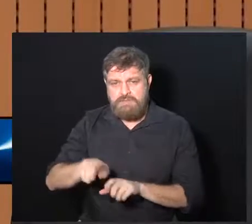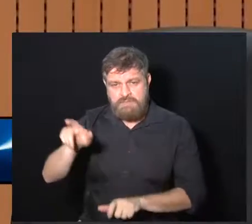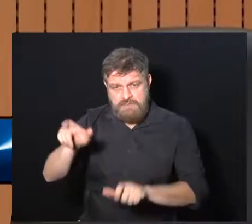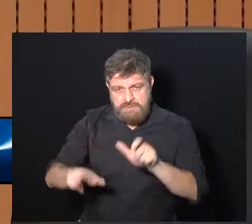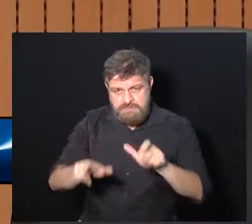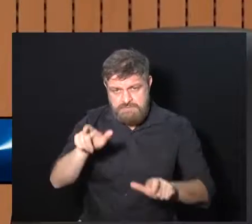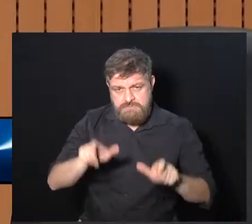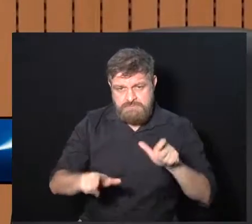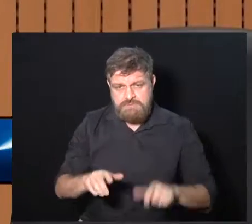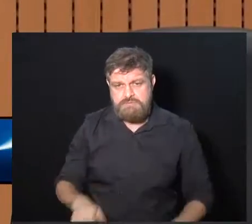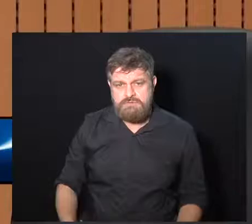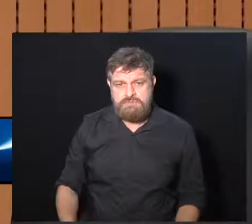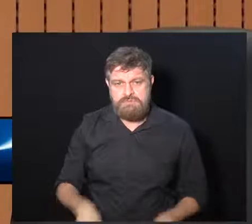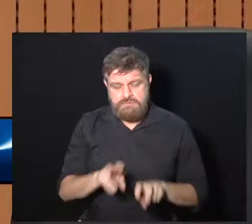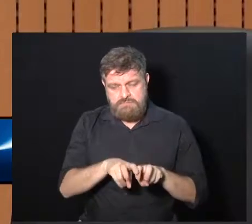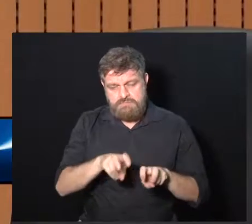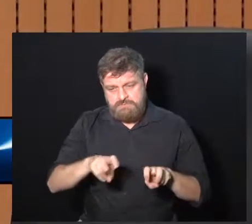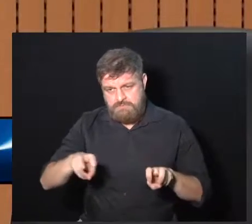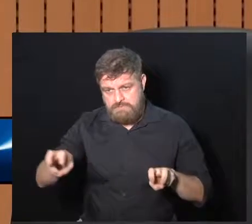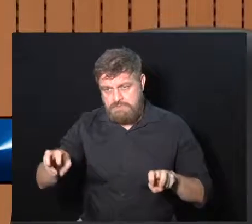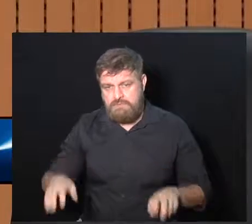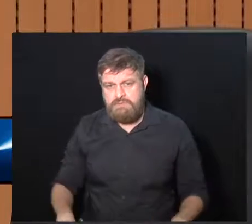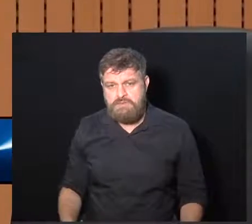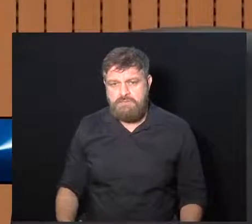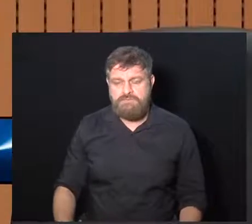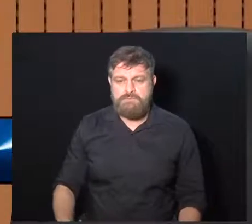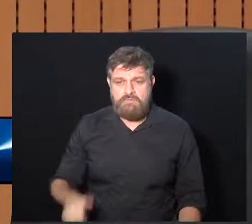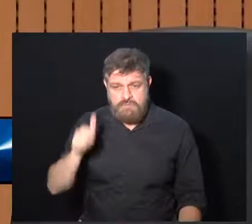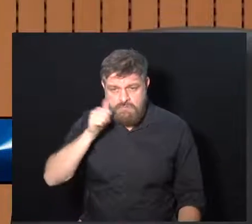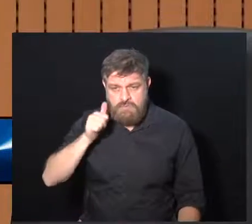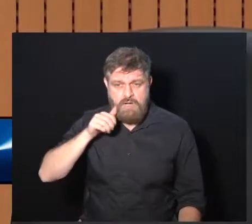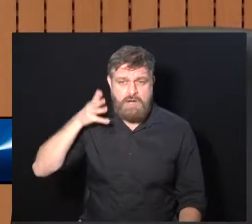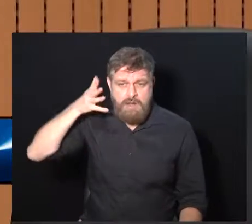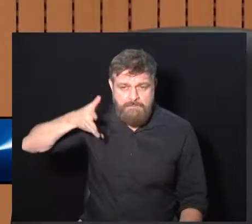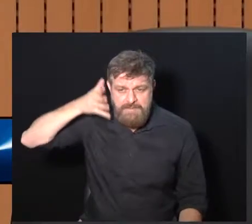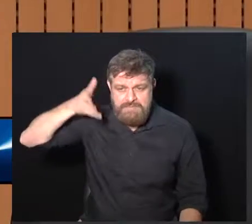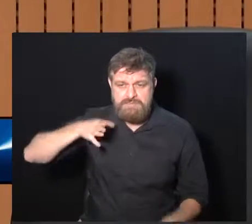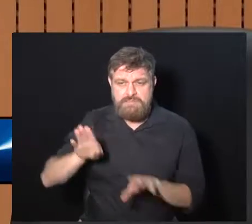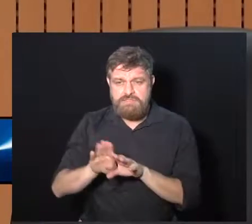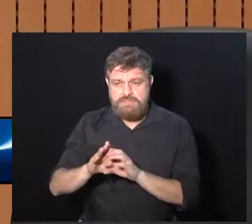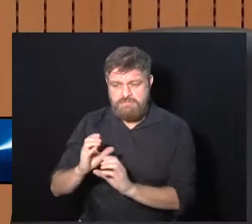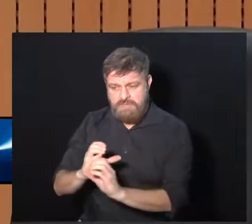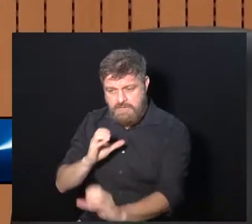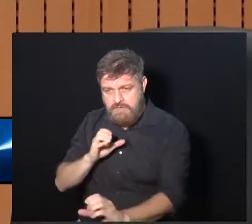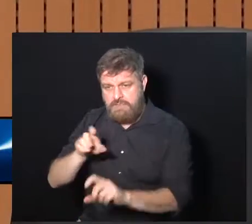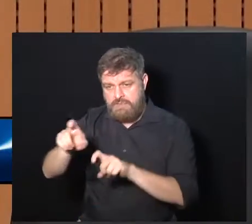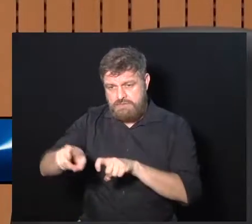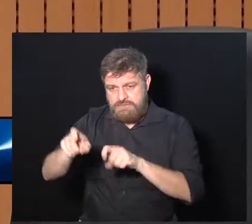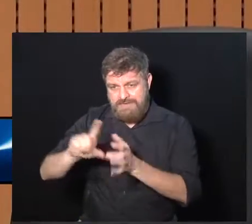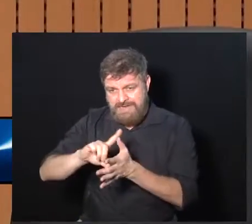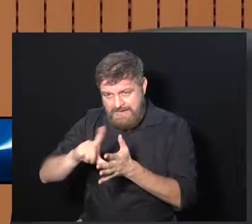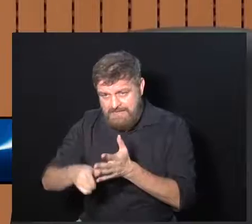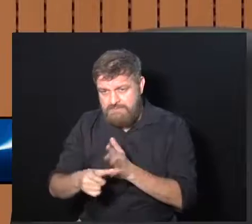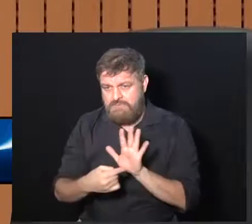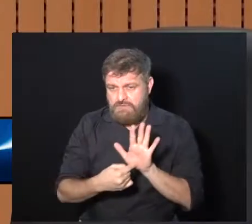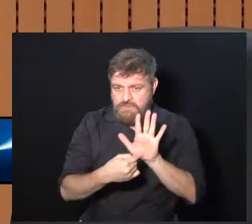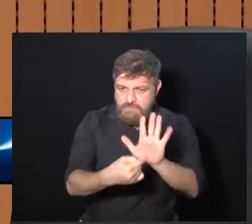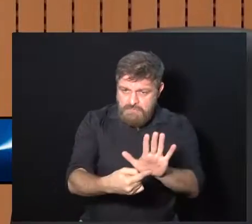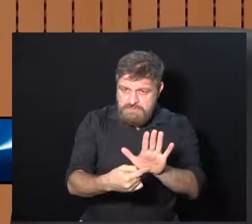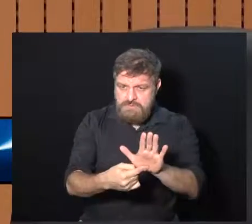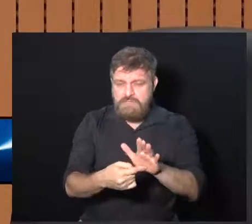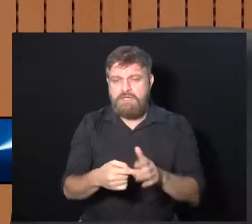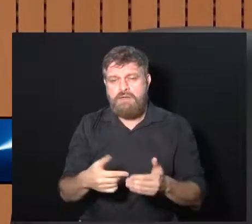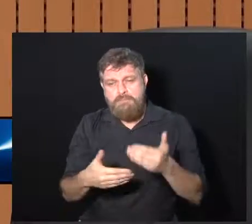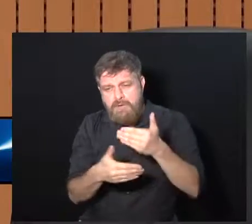aquelas que compõem aqui a mesa dos trabalhos, a Érica e a Maria Cláudia, que fará logo mais a apresentação a respeito